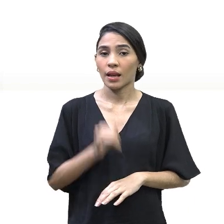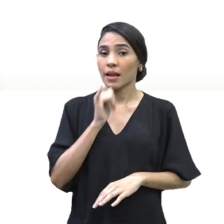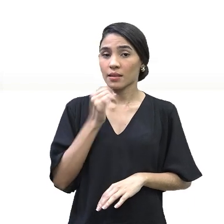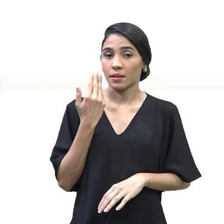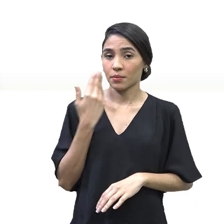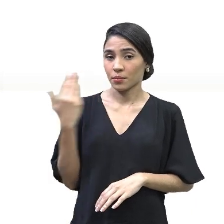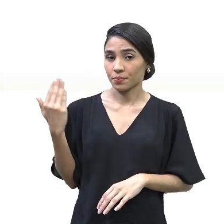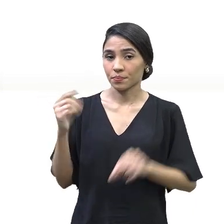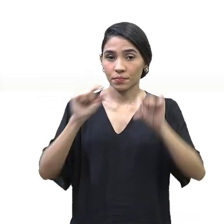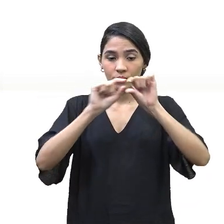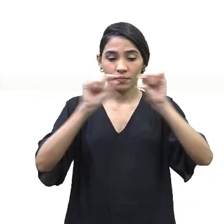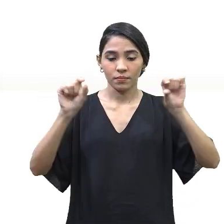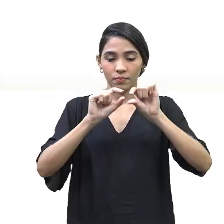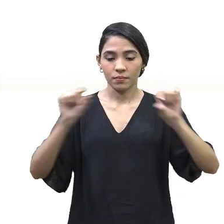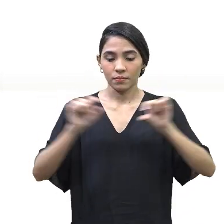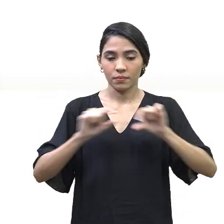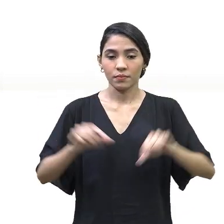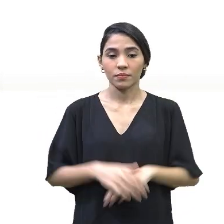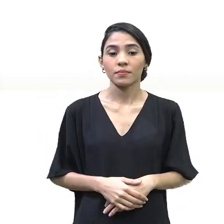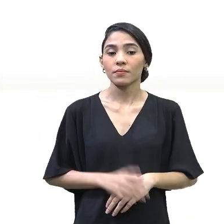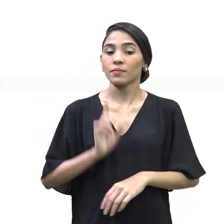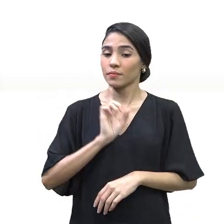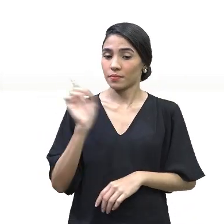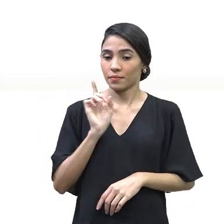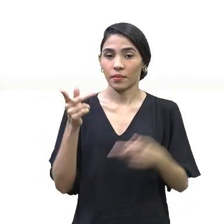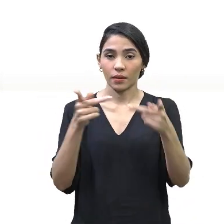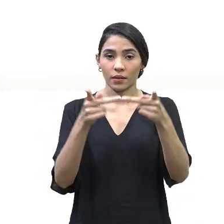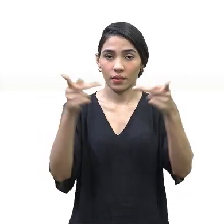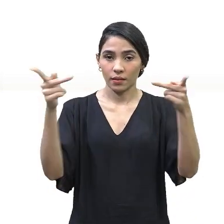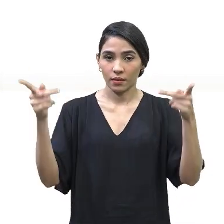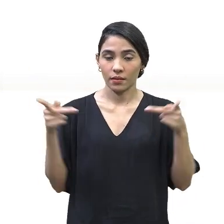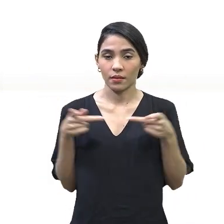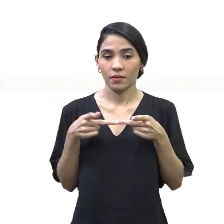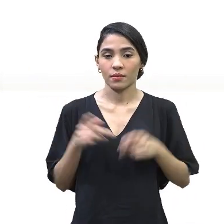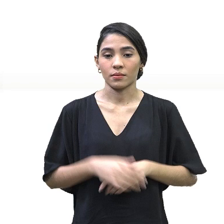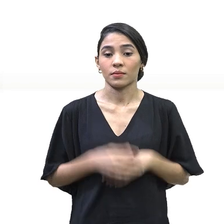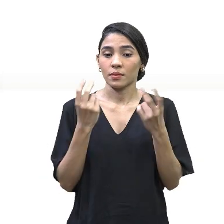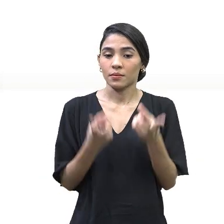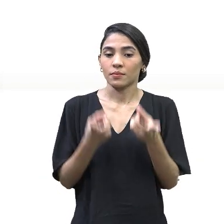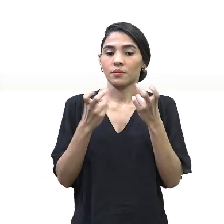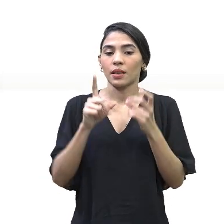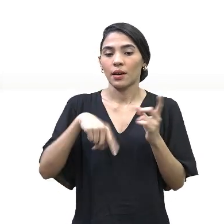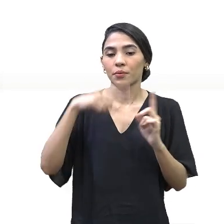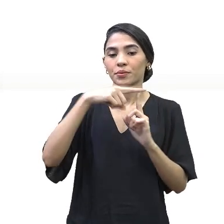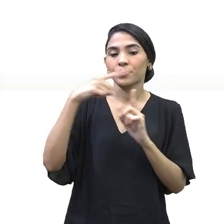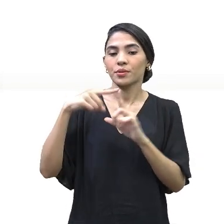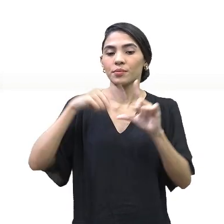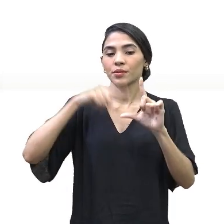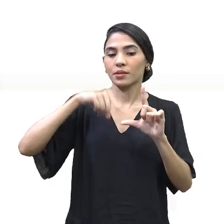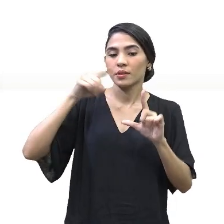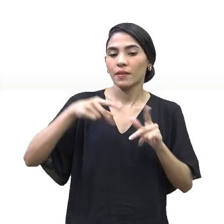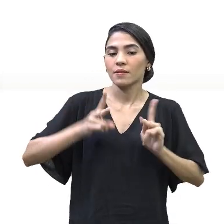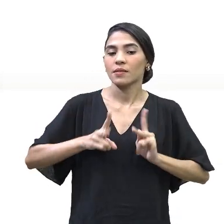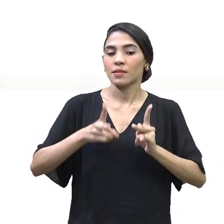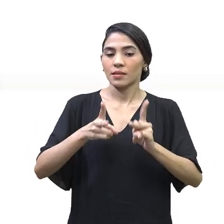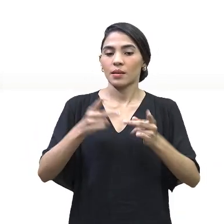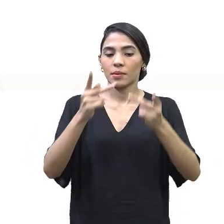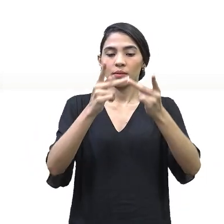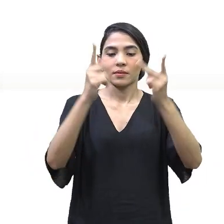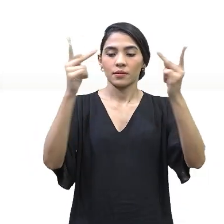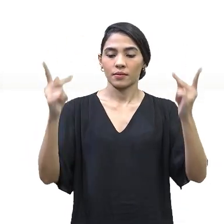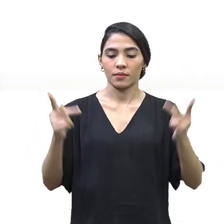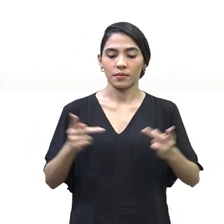aqui, gráfico de barras. E aqui nós temos o gráfico de setores. Veja, o formato dele sempre é